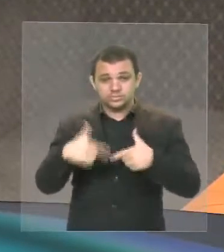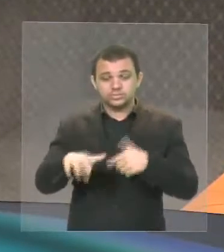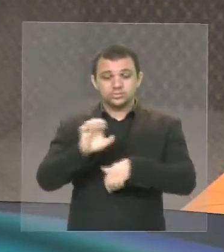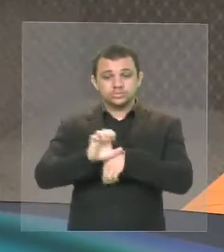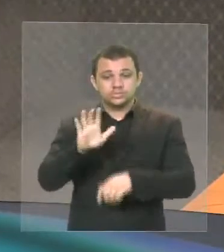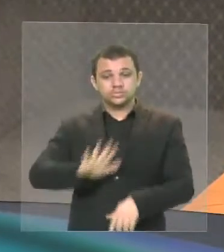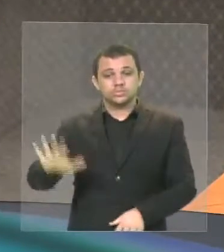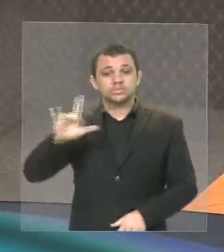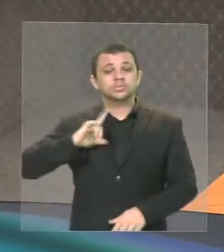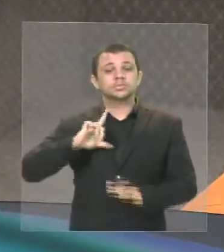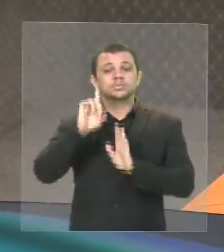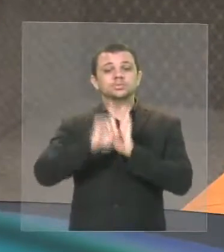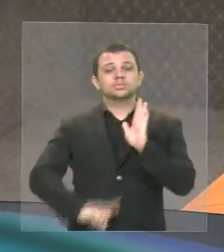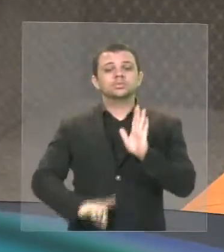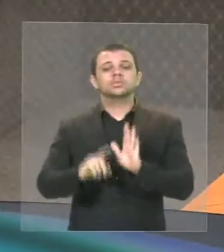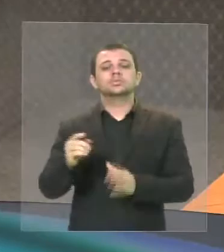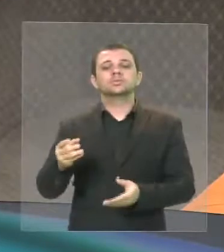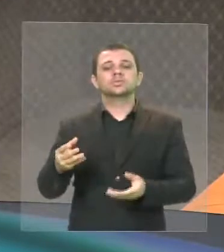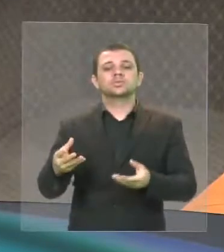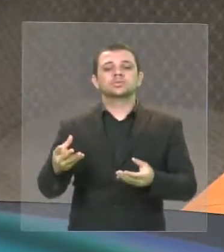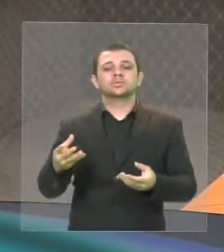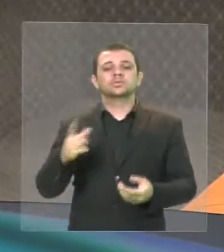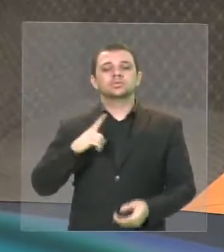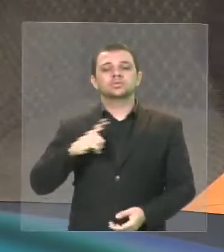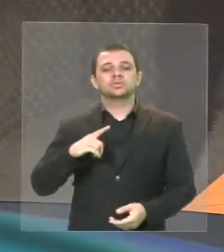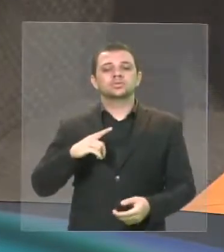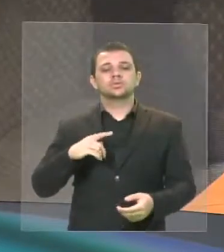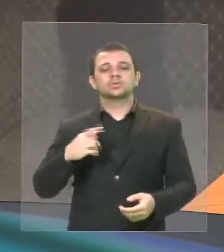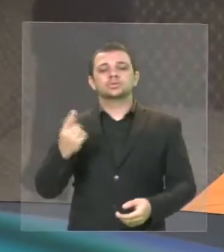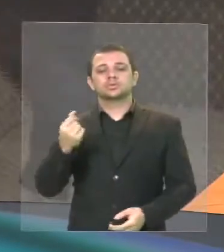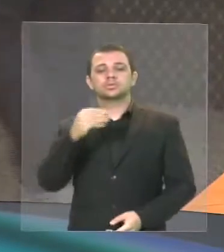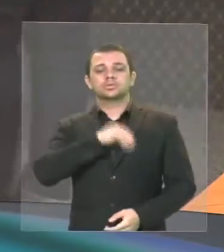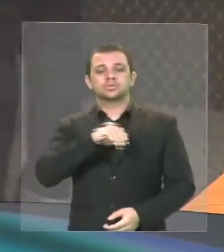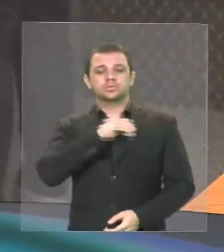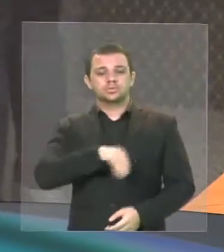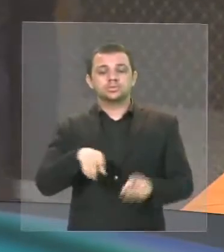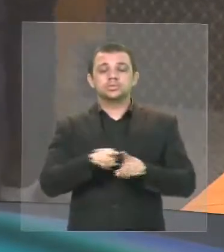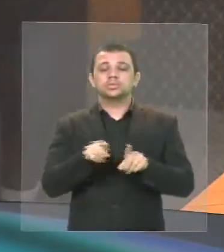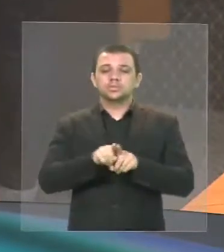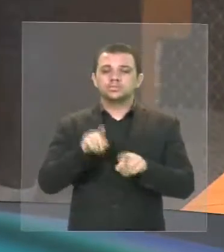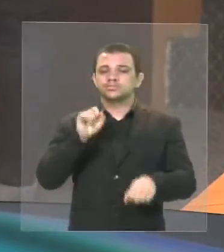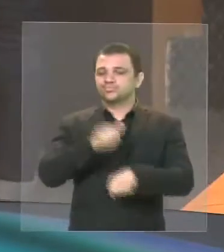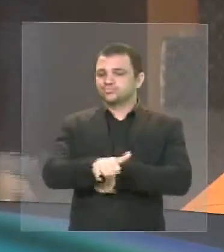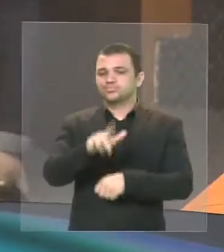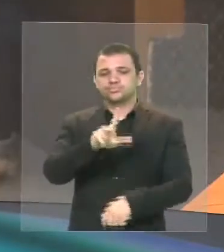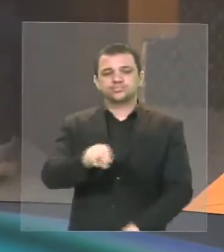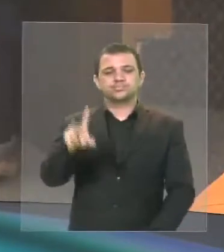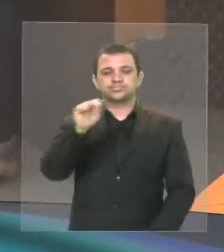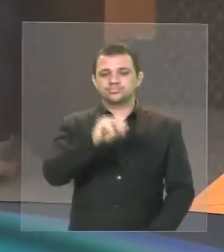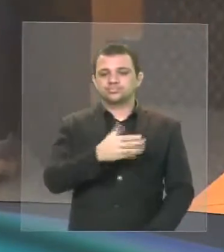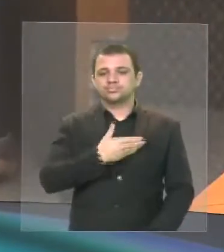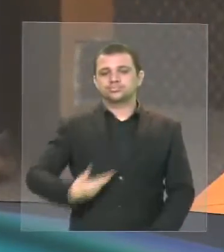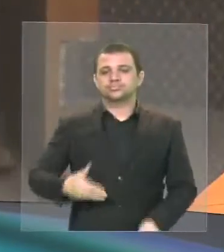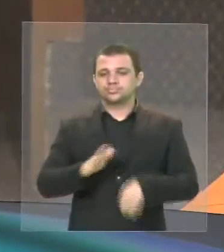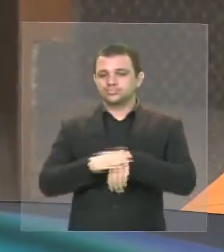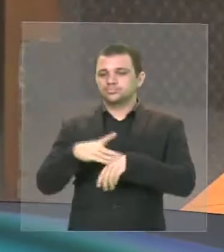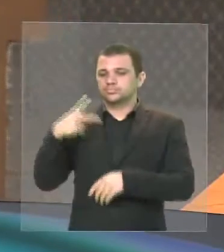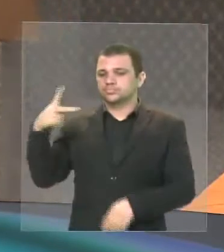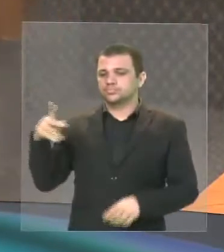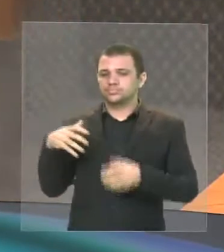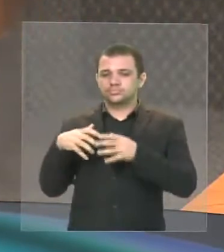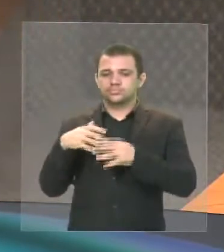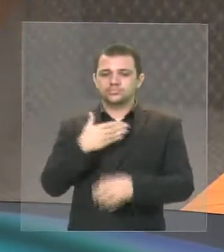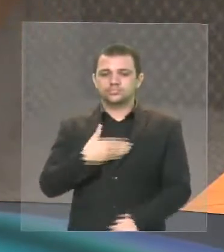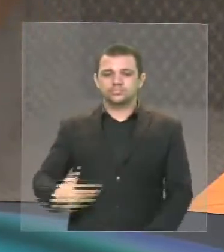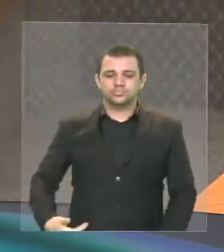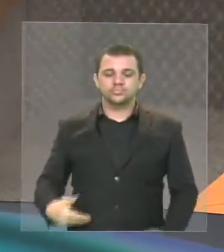têm direito a receber e que estão sendo enganadas pelo governador Flávio Dino